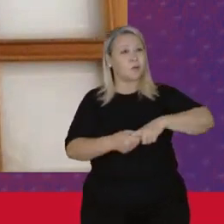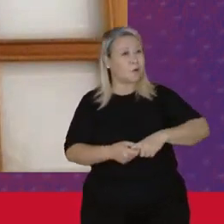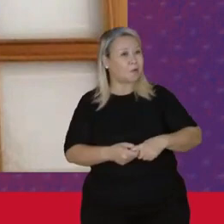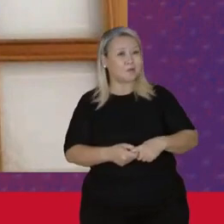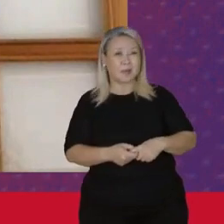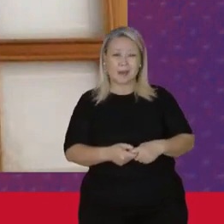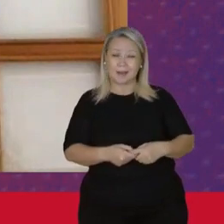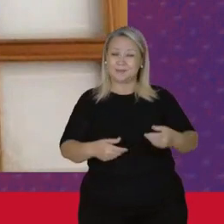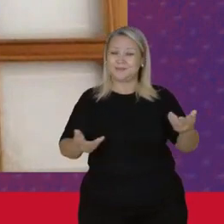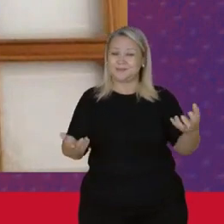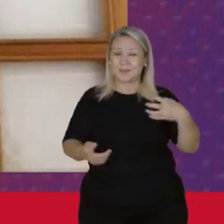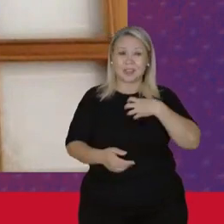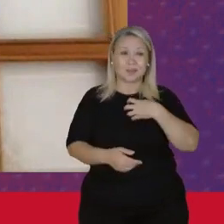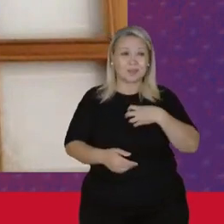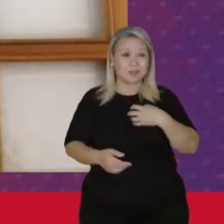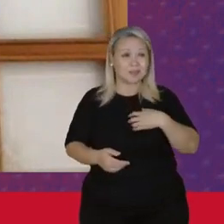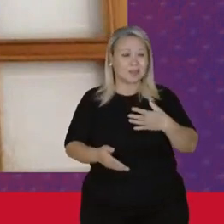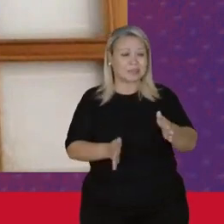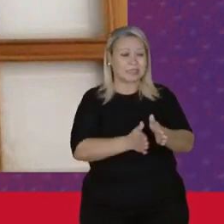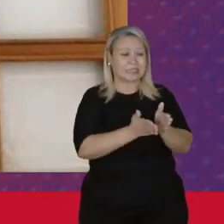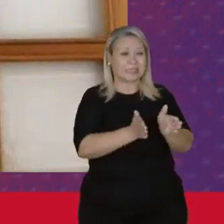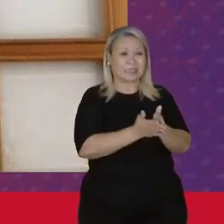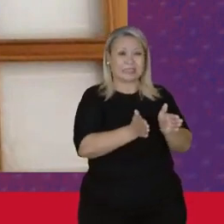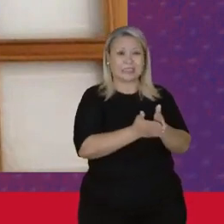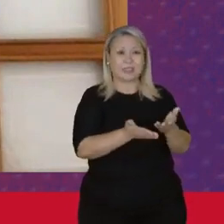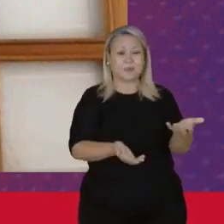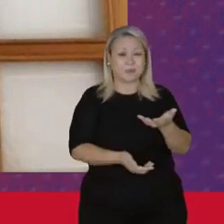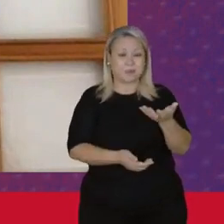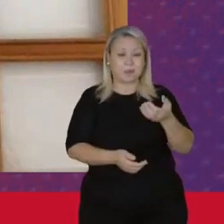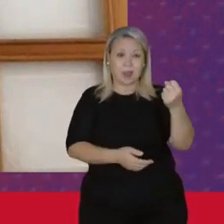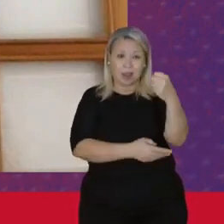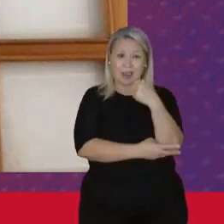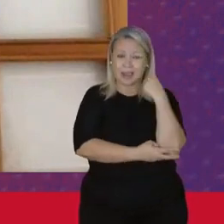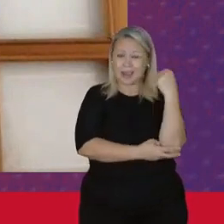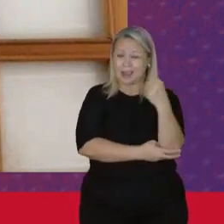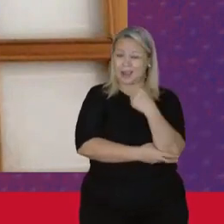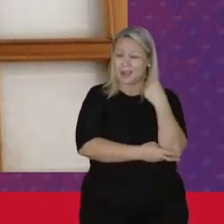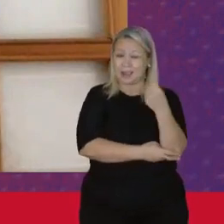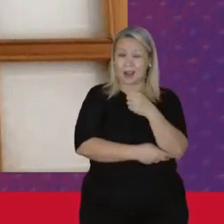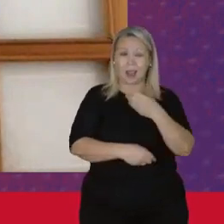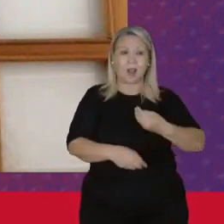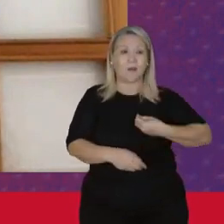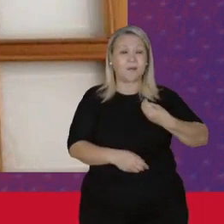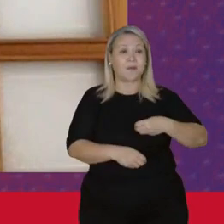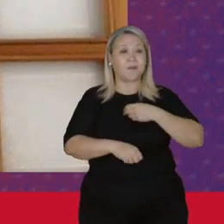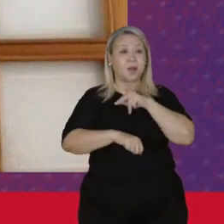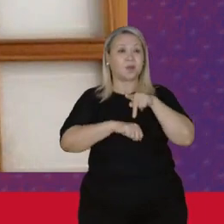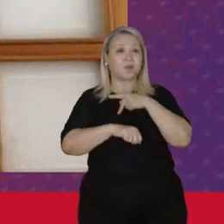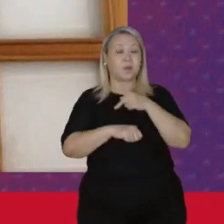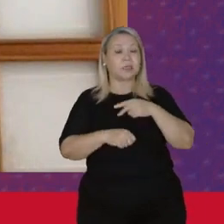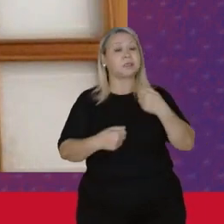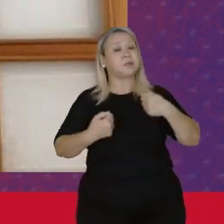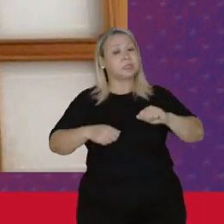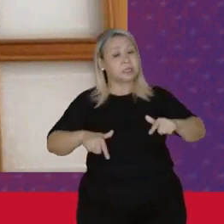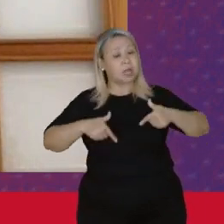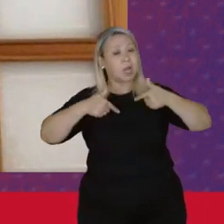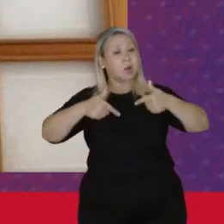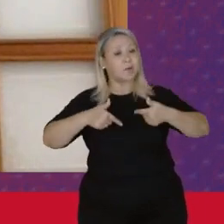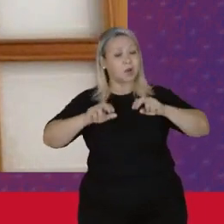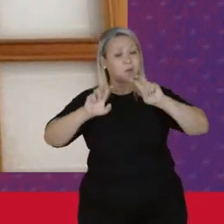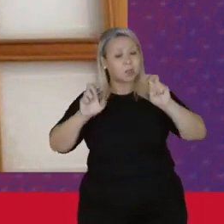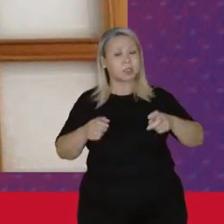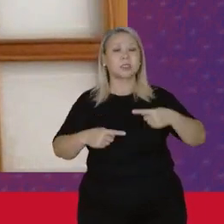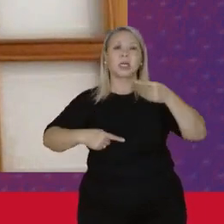de flagelo, né, de miséria tão grave que a gente está vivendo no nosso país. E aí a gente precisa enfrentar uma questão que já